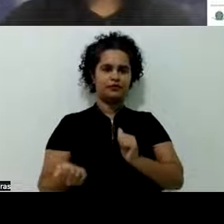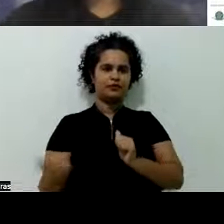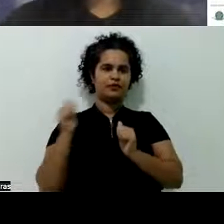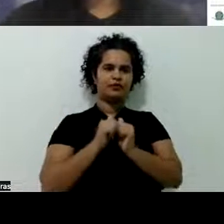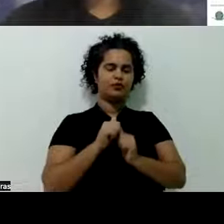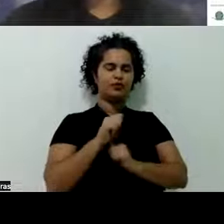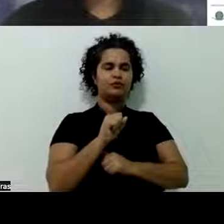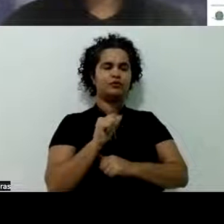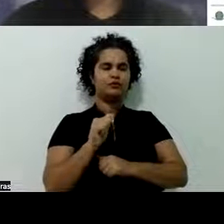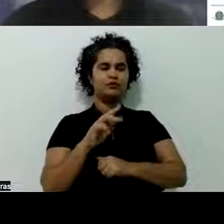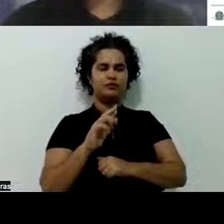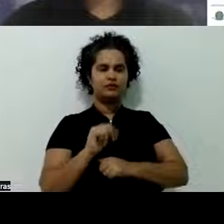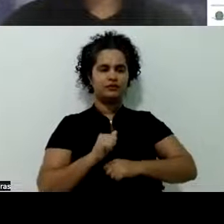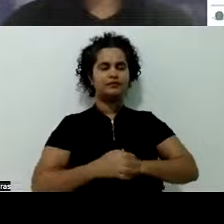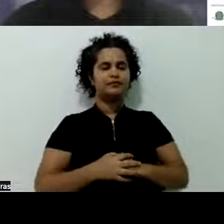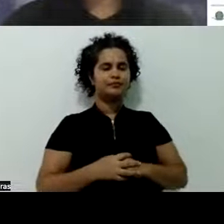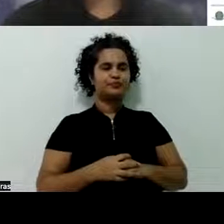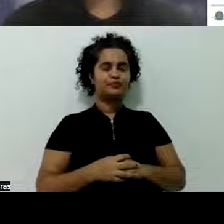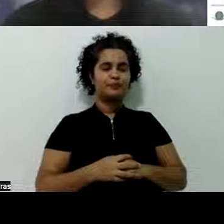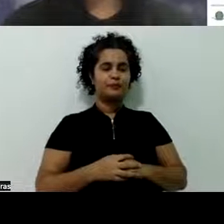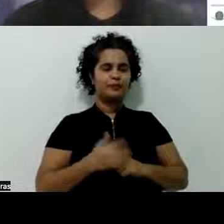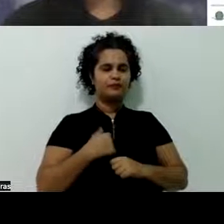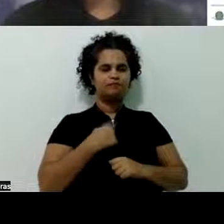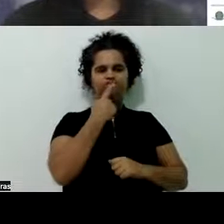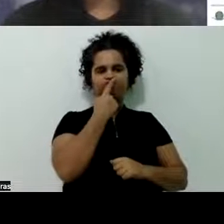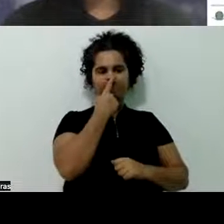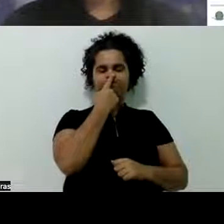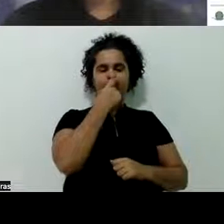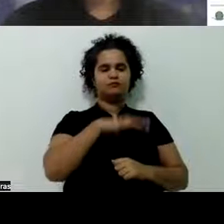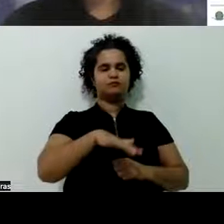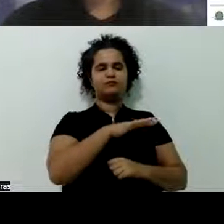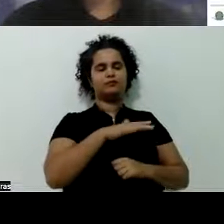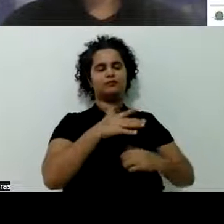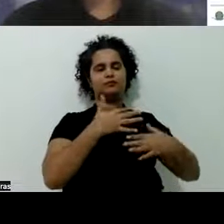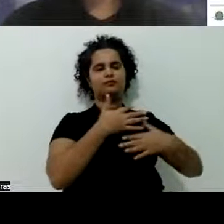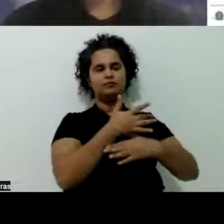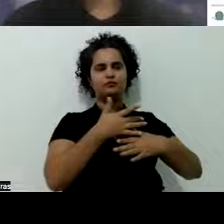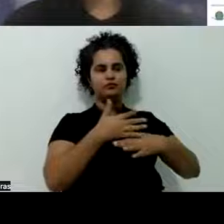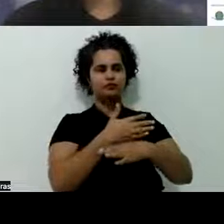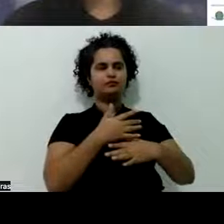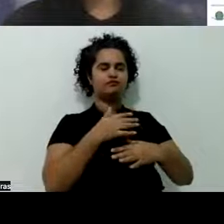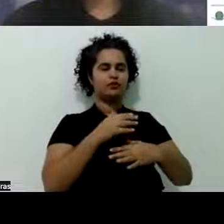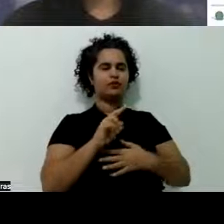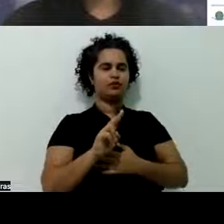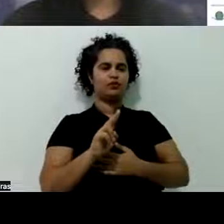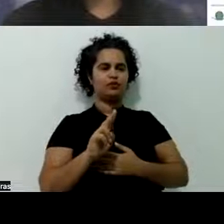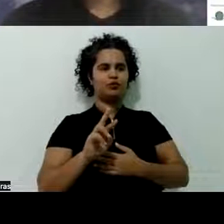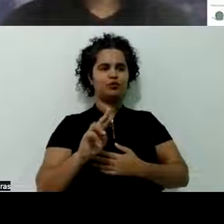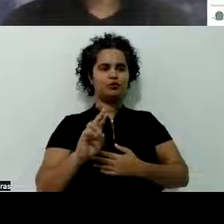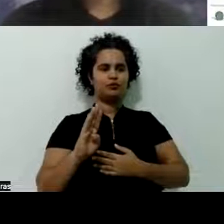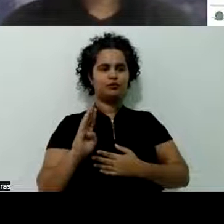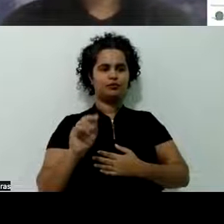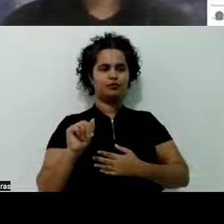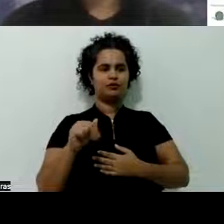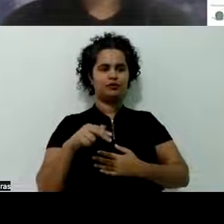Sara. Me identifico muito com essa parte de urbanismo e está sendo um desafio muito interessante trabalhar com